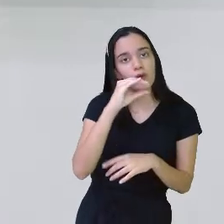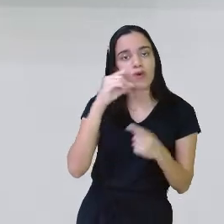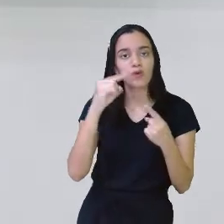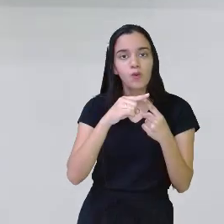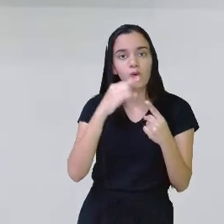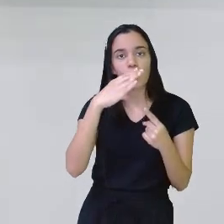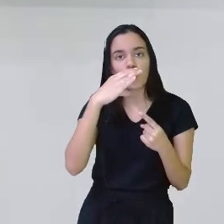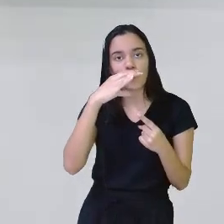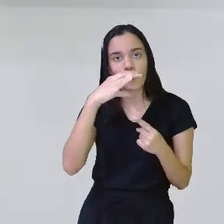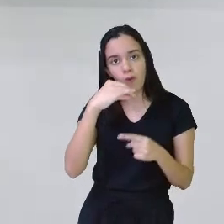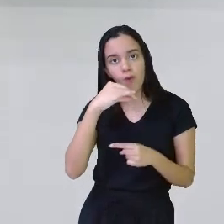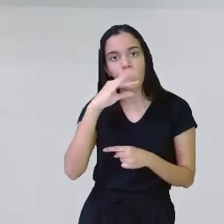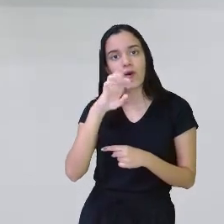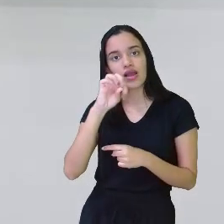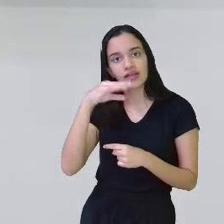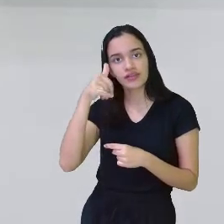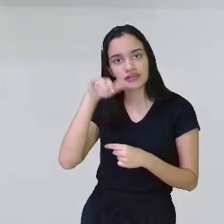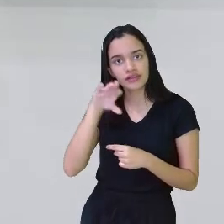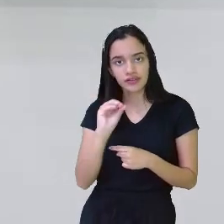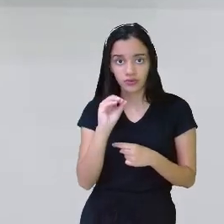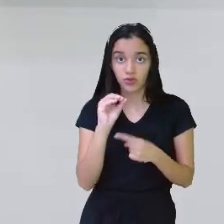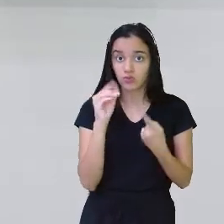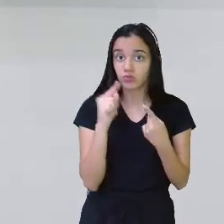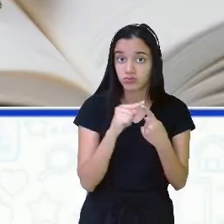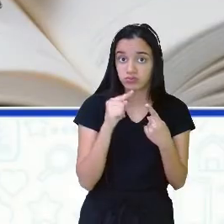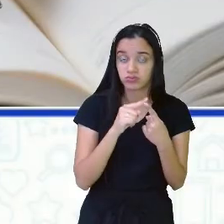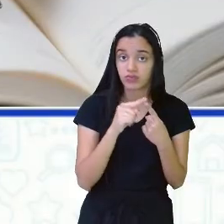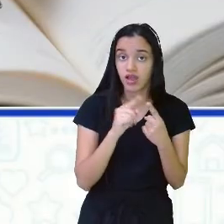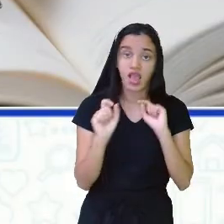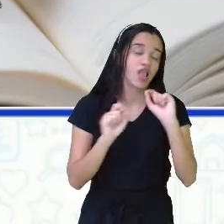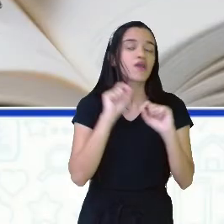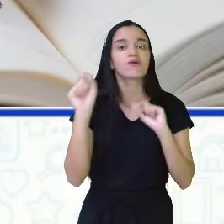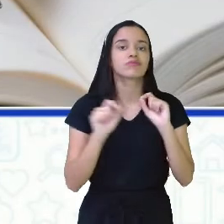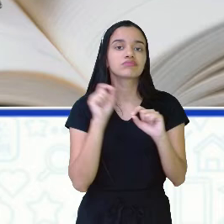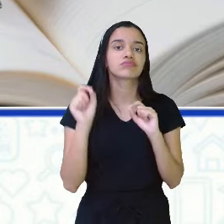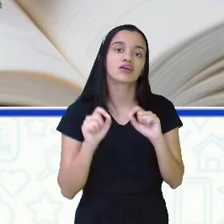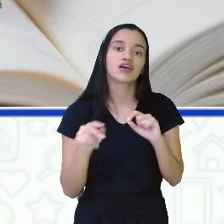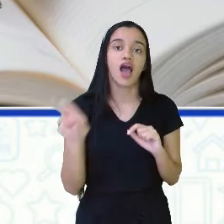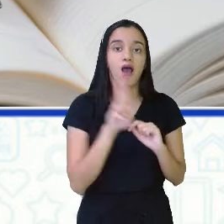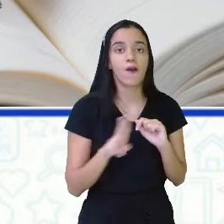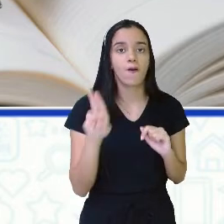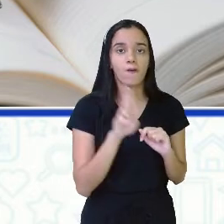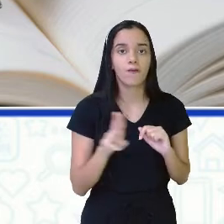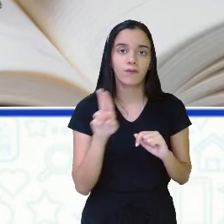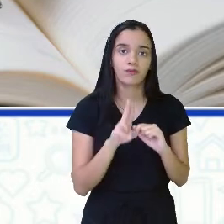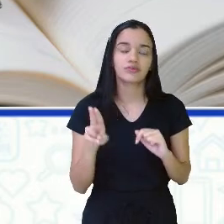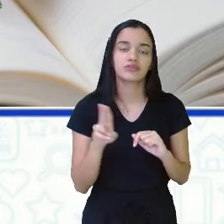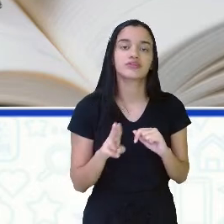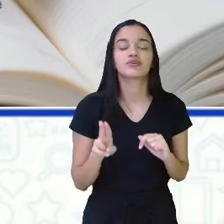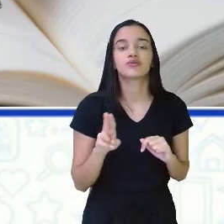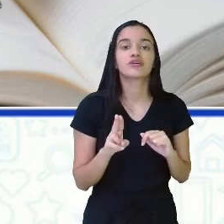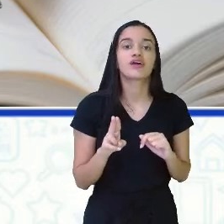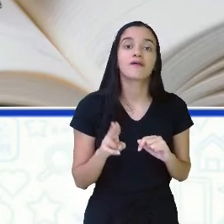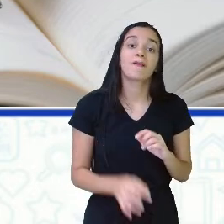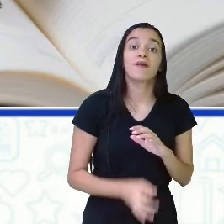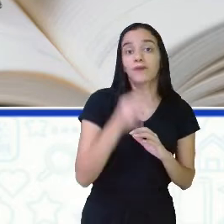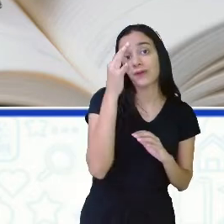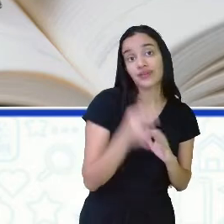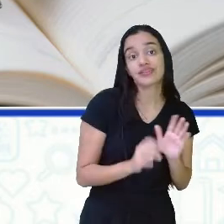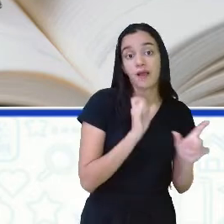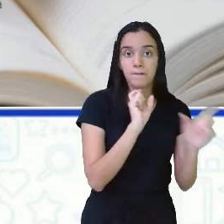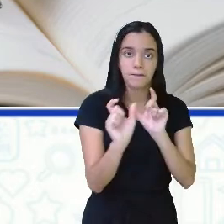Ó, a coesão, ela está relacionada ao uso, a utilização correta